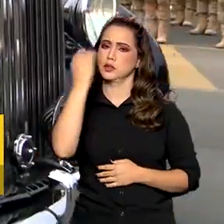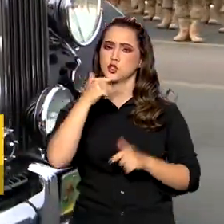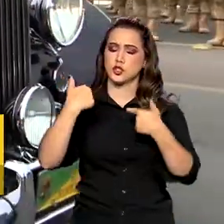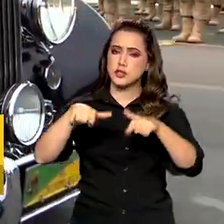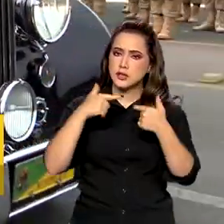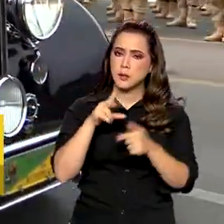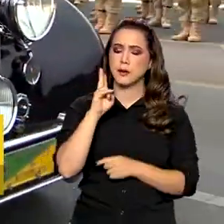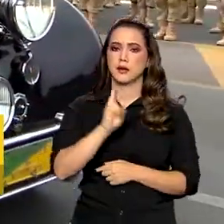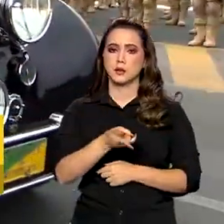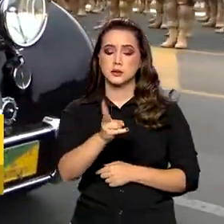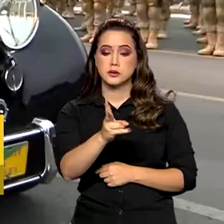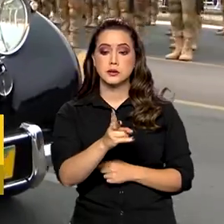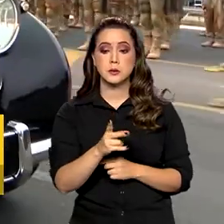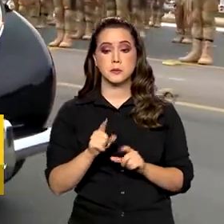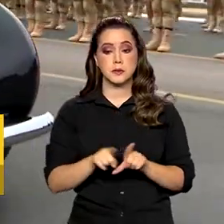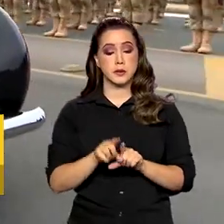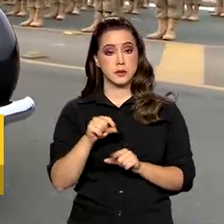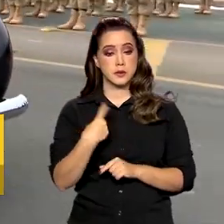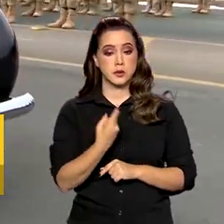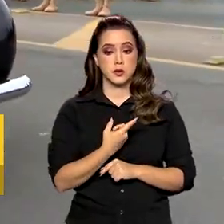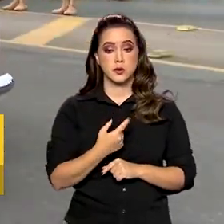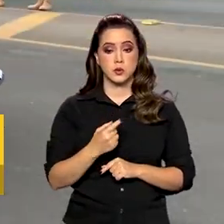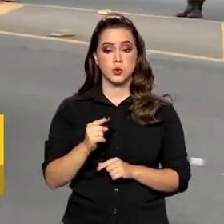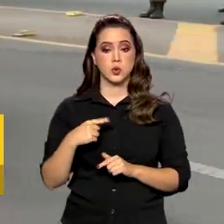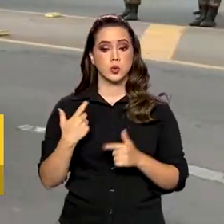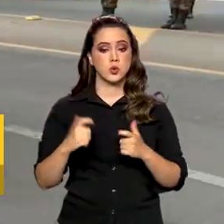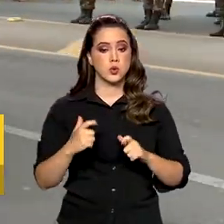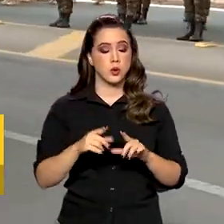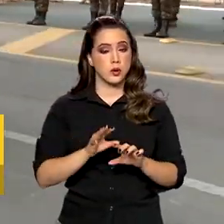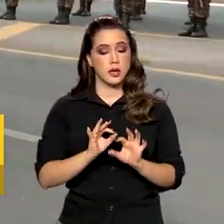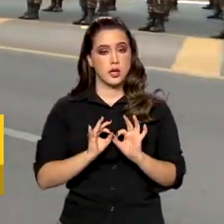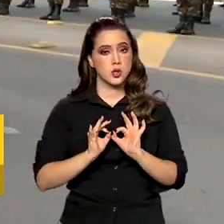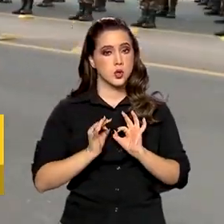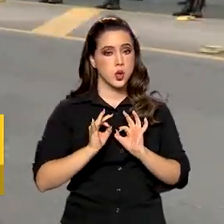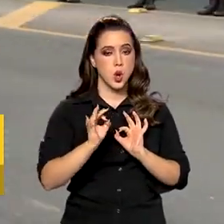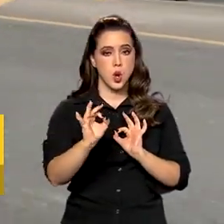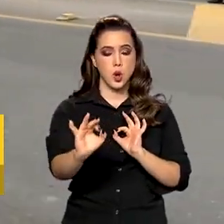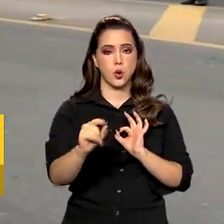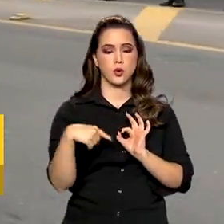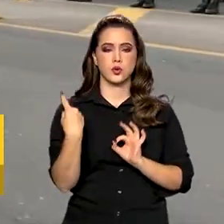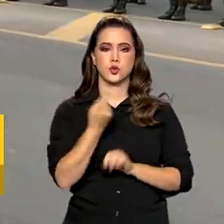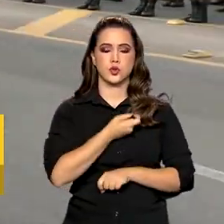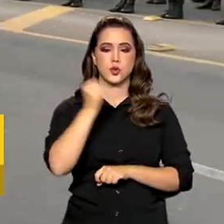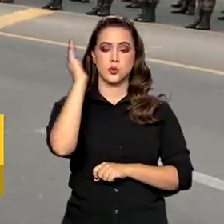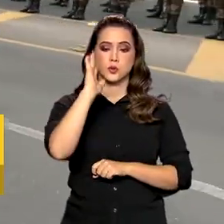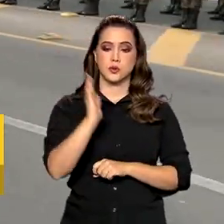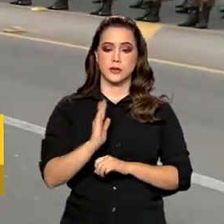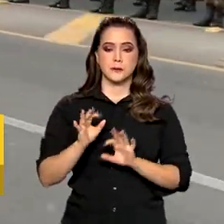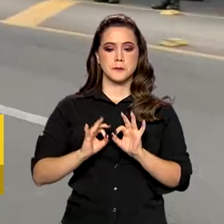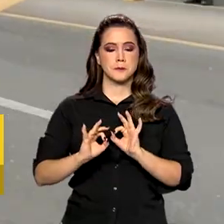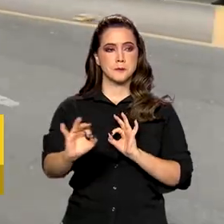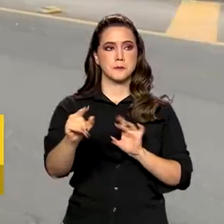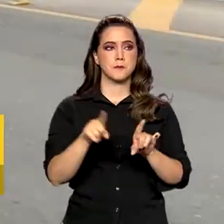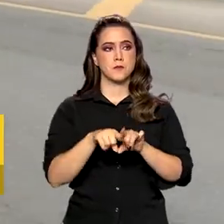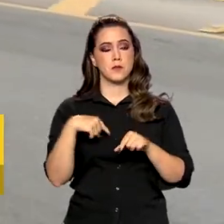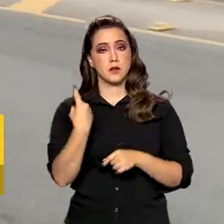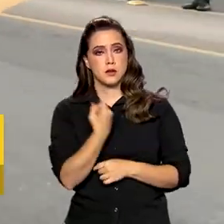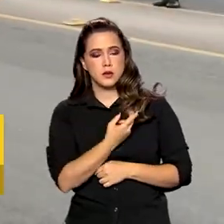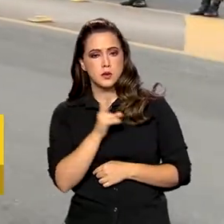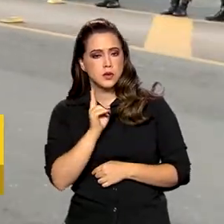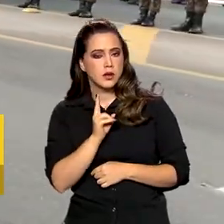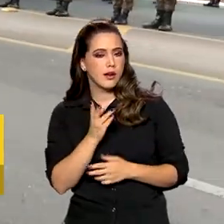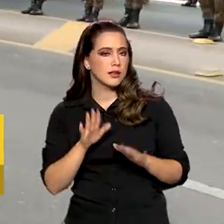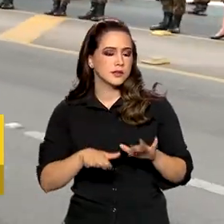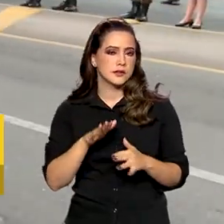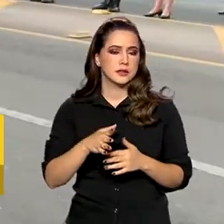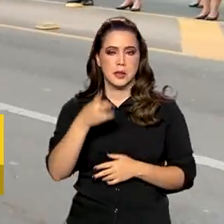realiza suas ações nos longínquos mares aqui do nosso Brasil, do nosso extenso litoral, acaba não